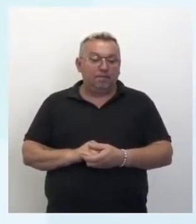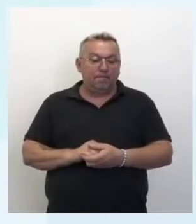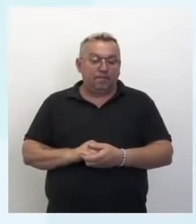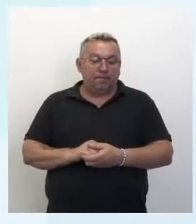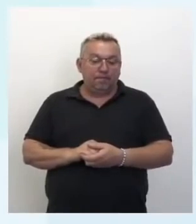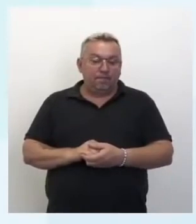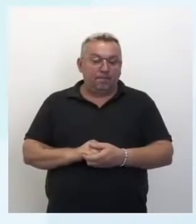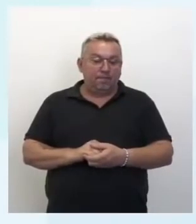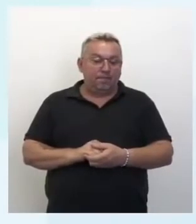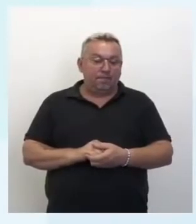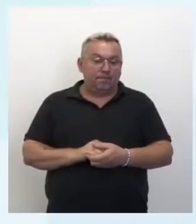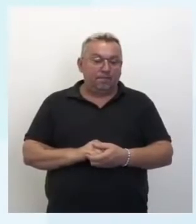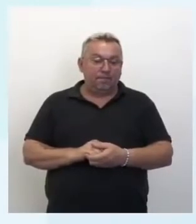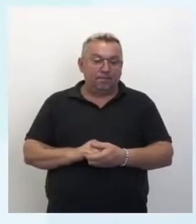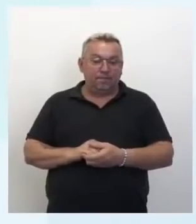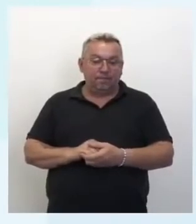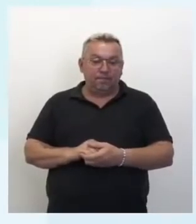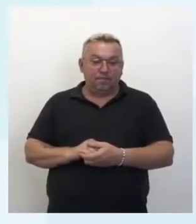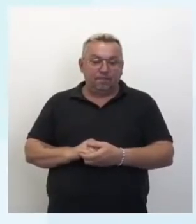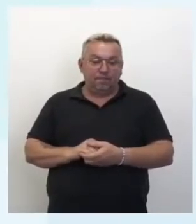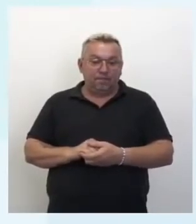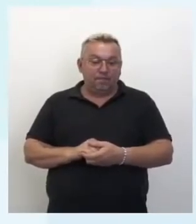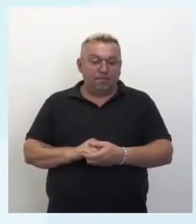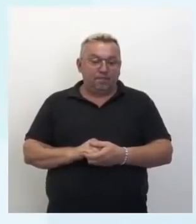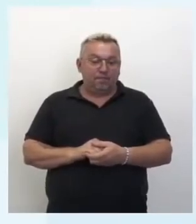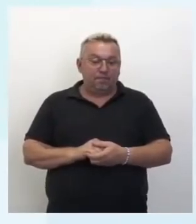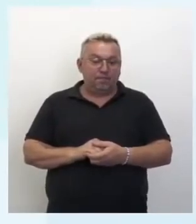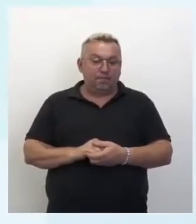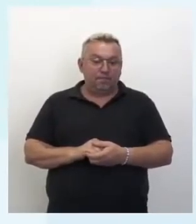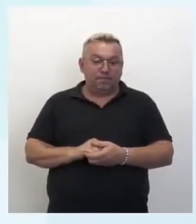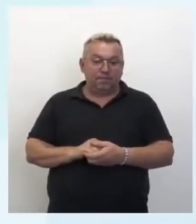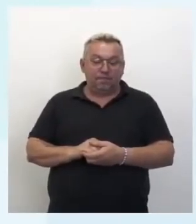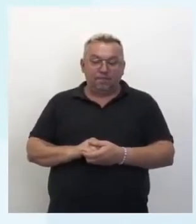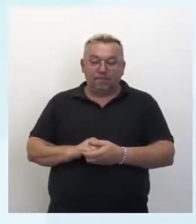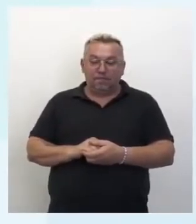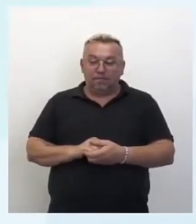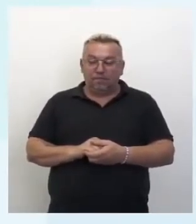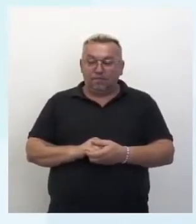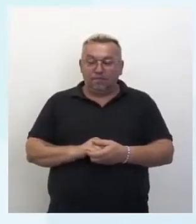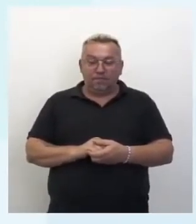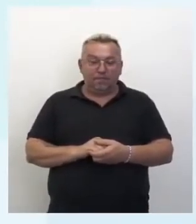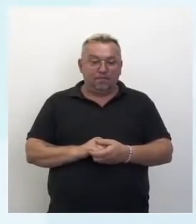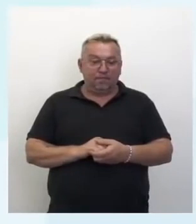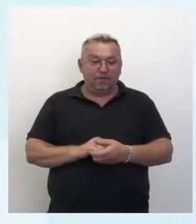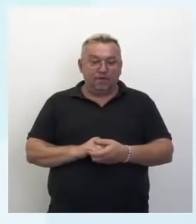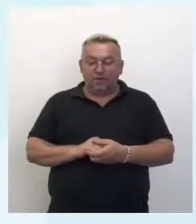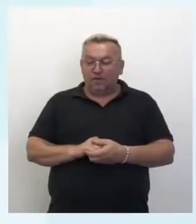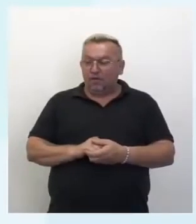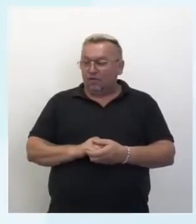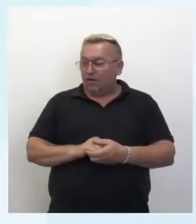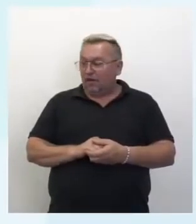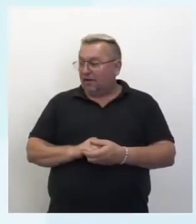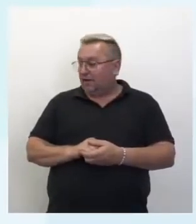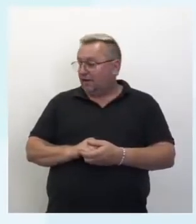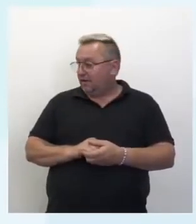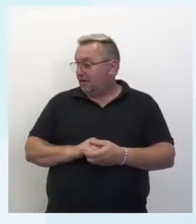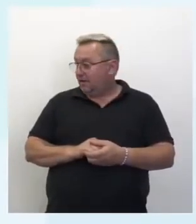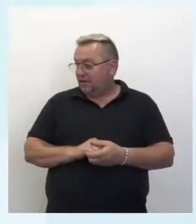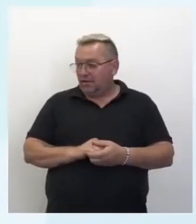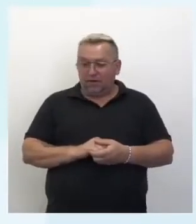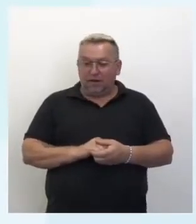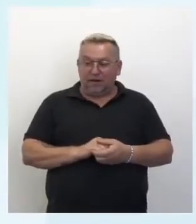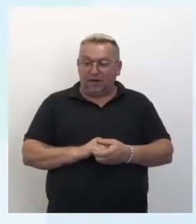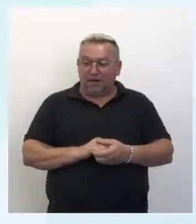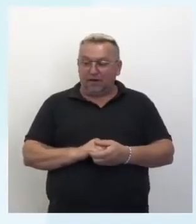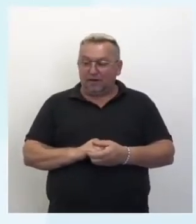A I going to the beach and you. Ficou meio estranho, né? Assim, me too, is you going to Maria's